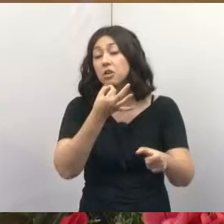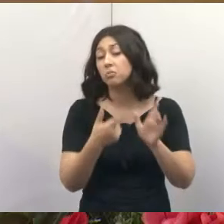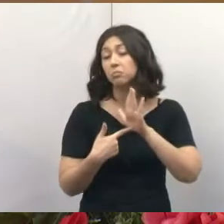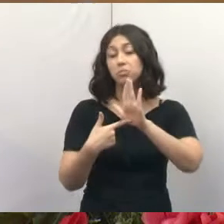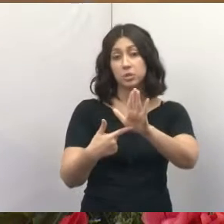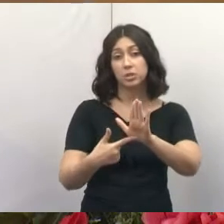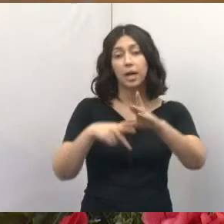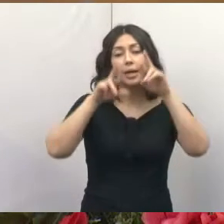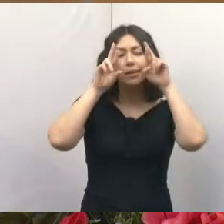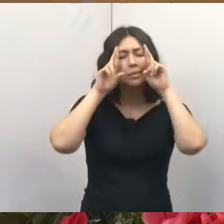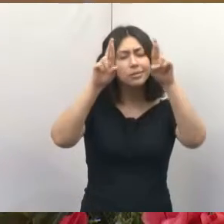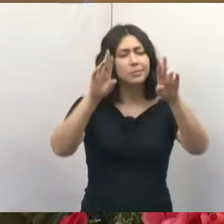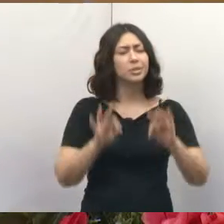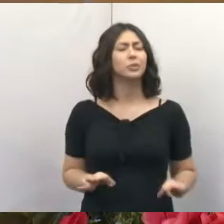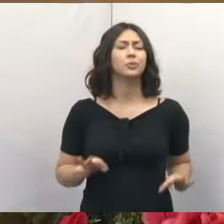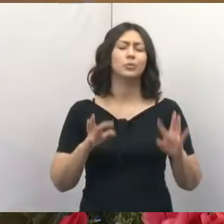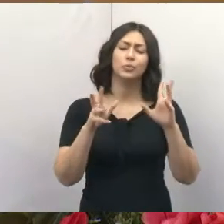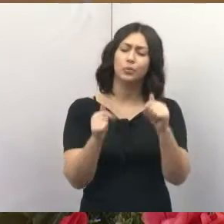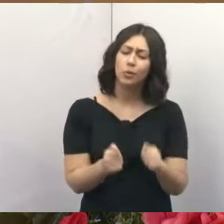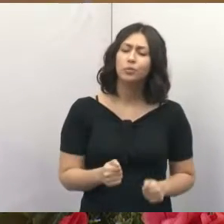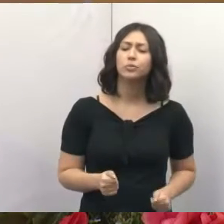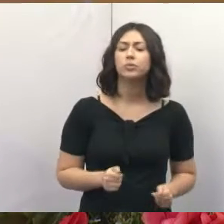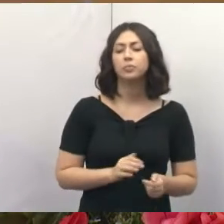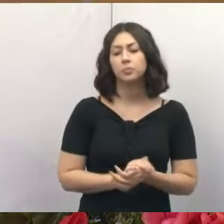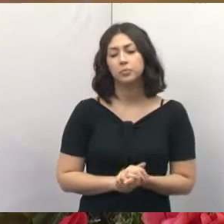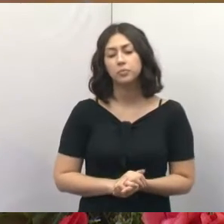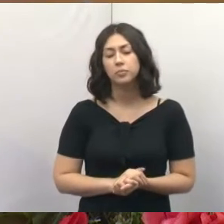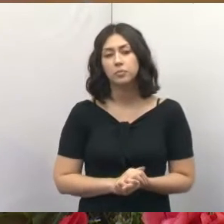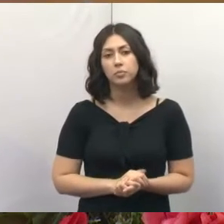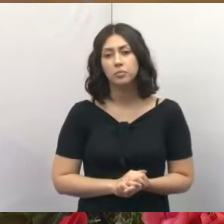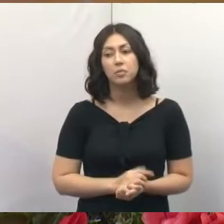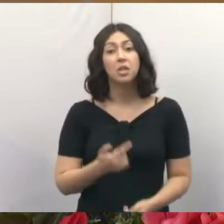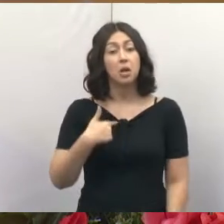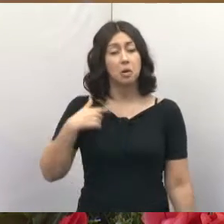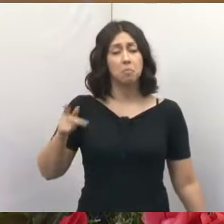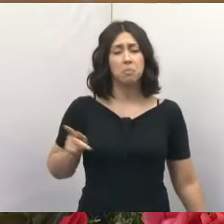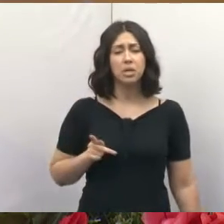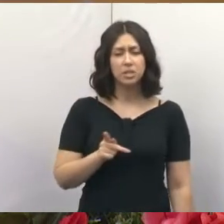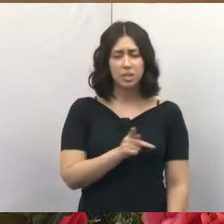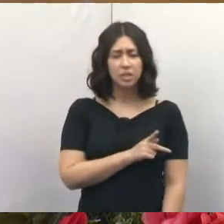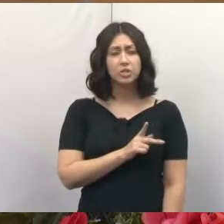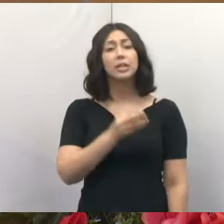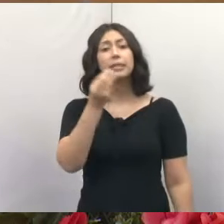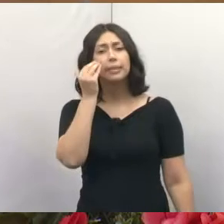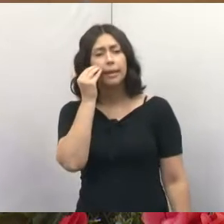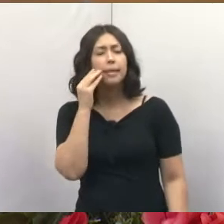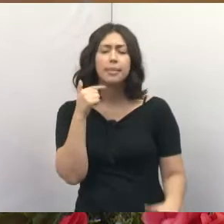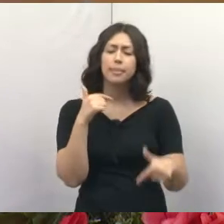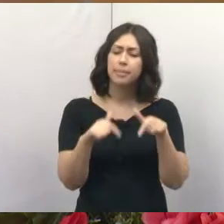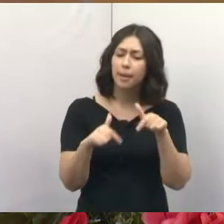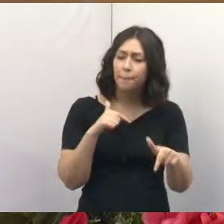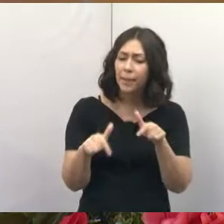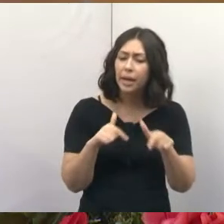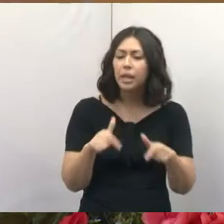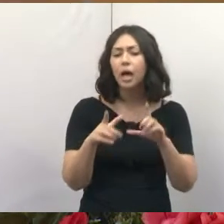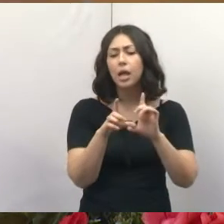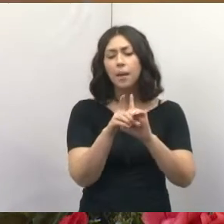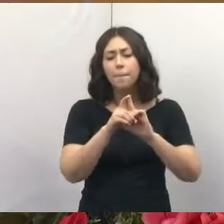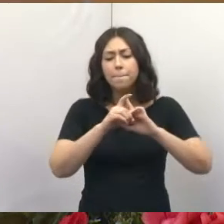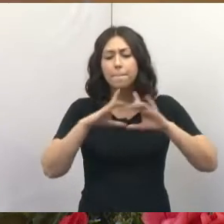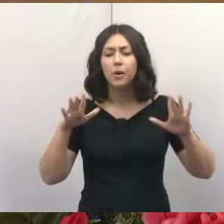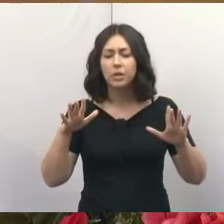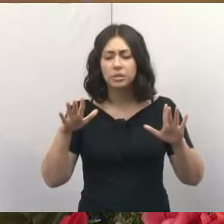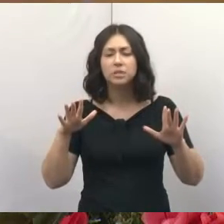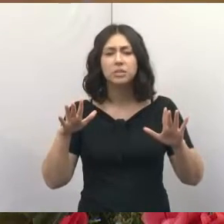contra. Respeito todos os vereadores aqui, volto a falar, enquanto presidente, procurei trabalhar da maior forma democrática